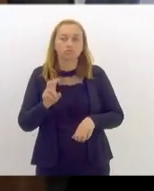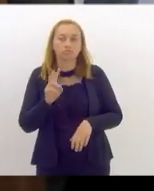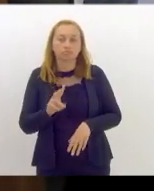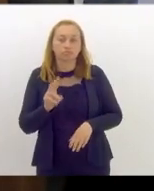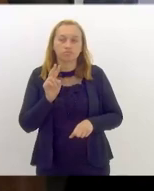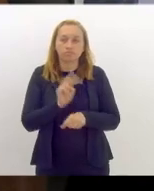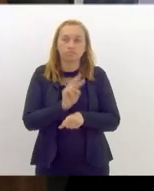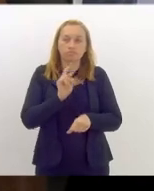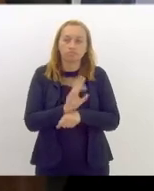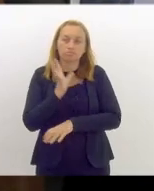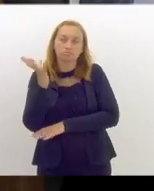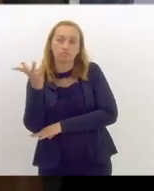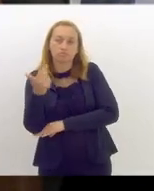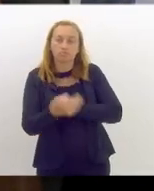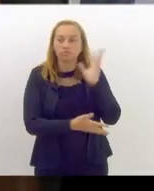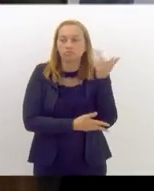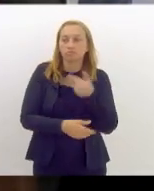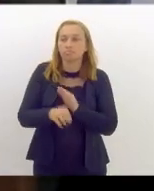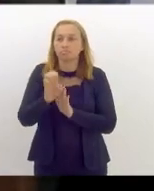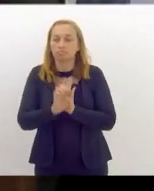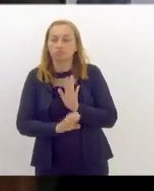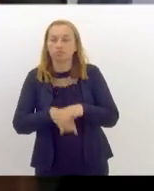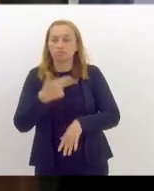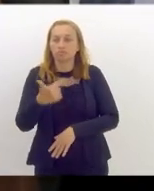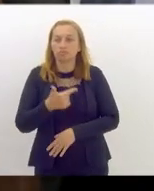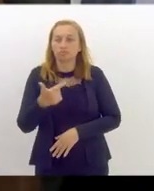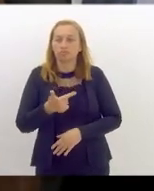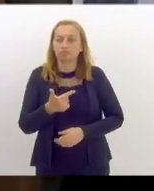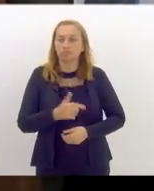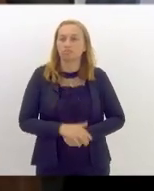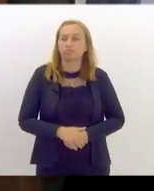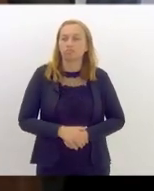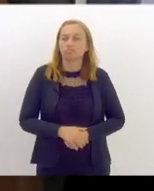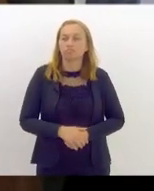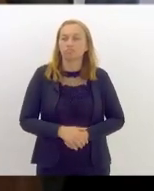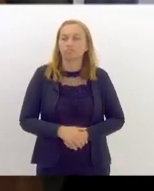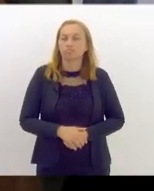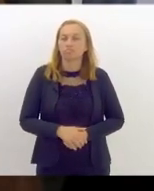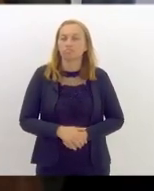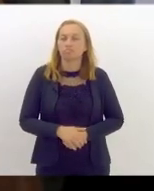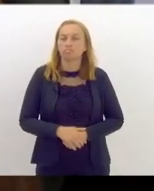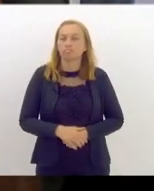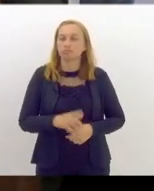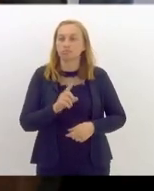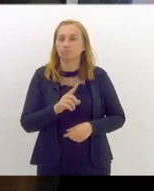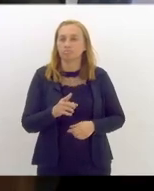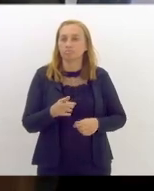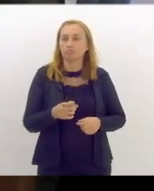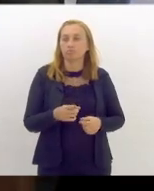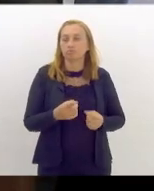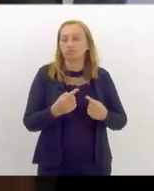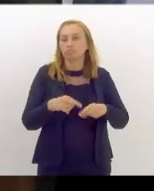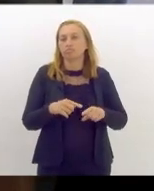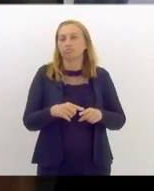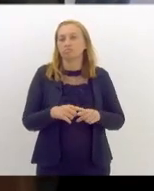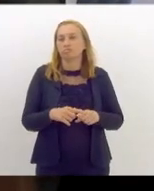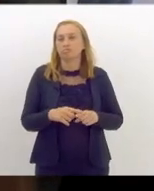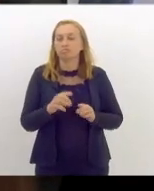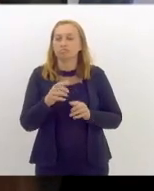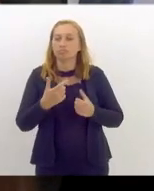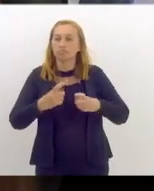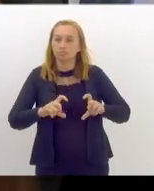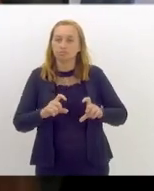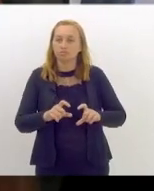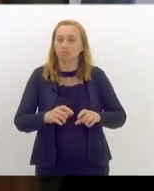Ambiental e essa emenda dois suprime integralmente o parágrafo que trata da cooperação